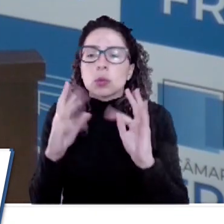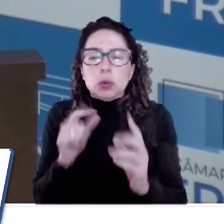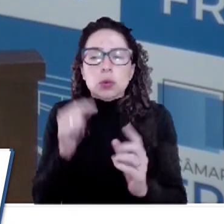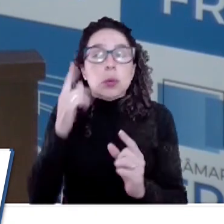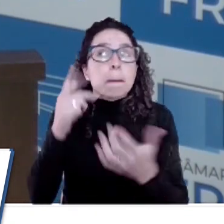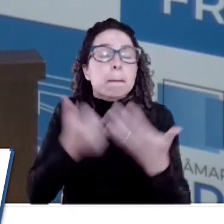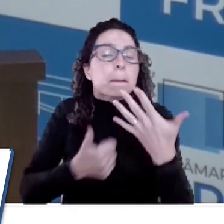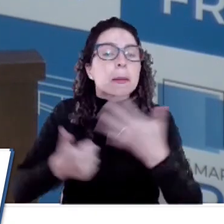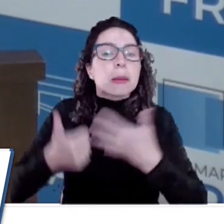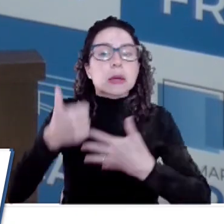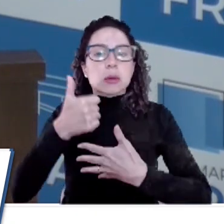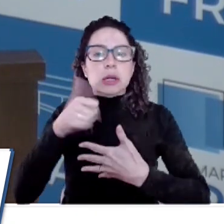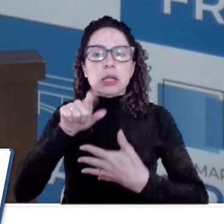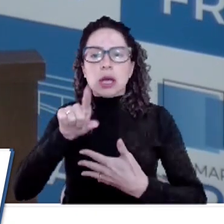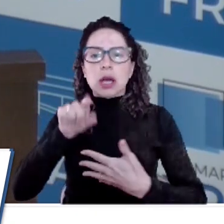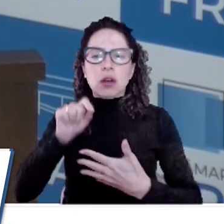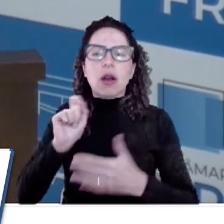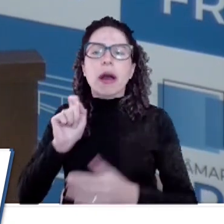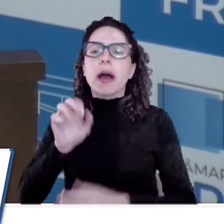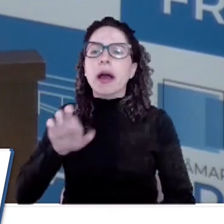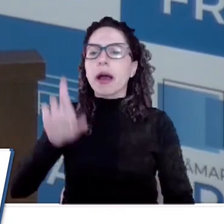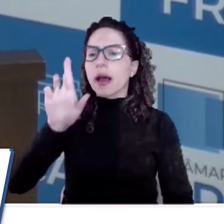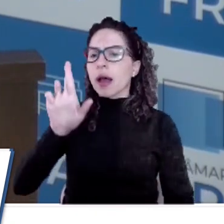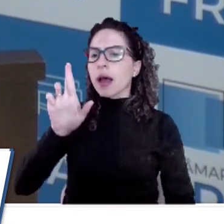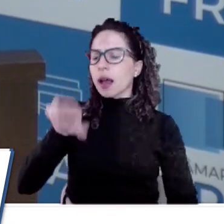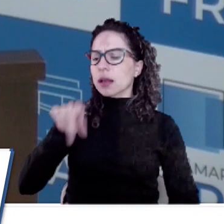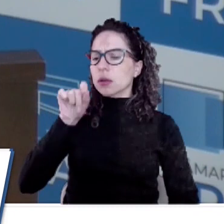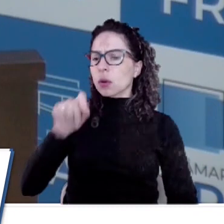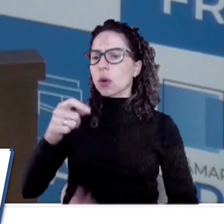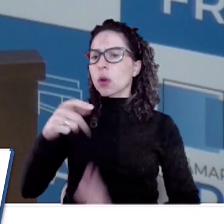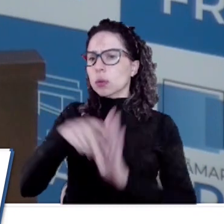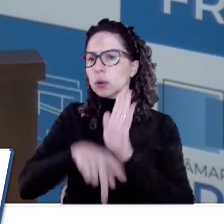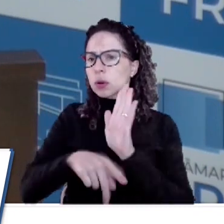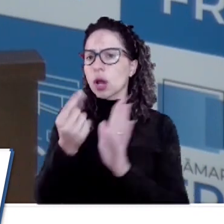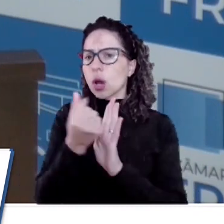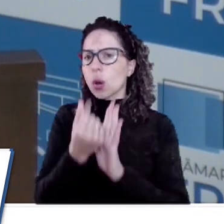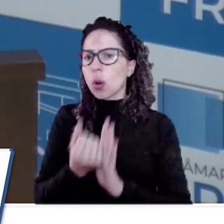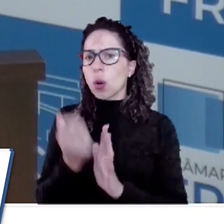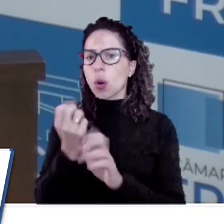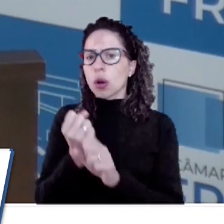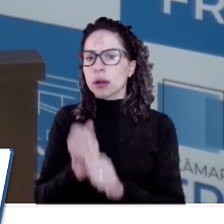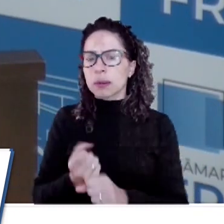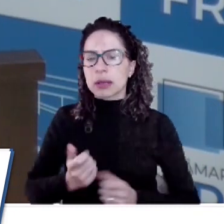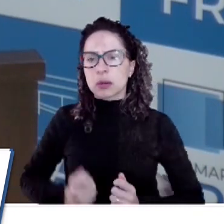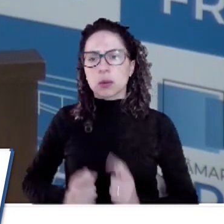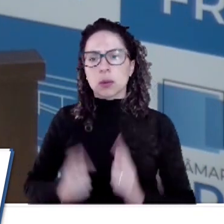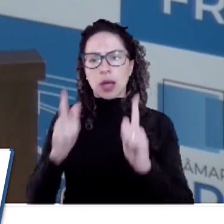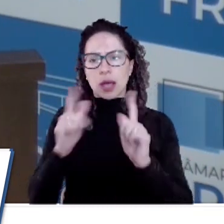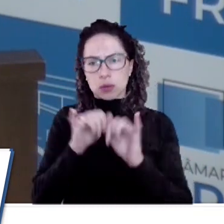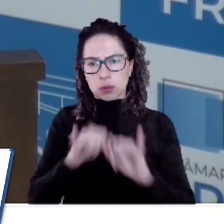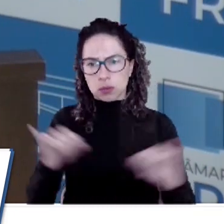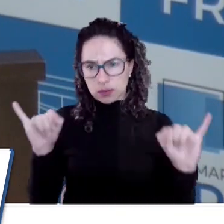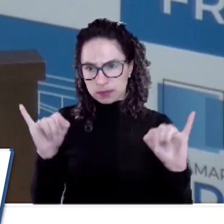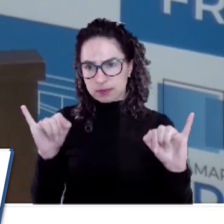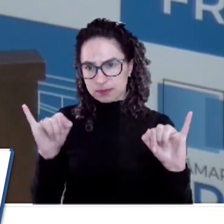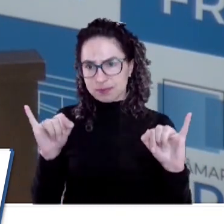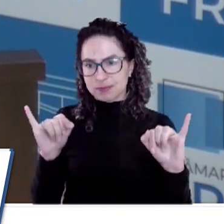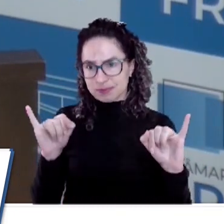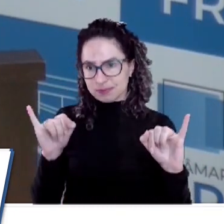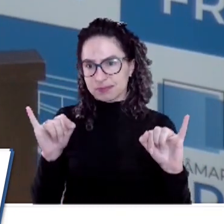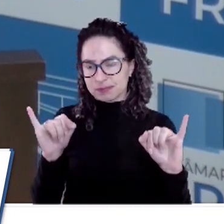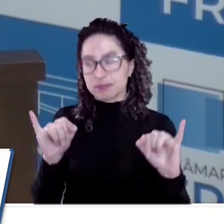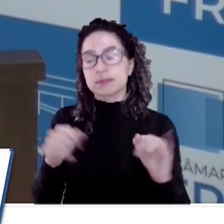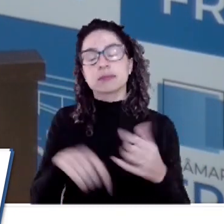as escolhas quem que montou esse projeto orçamentário com publicidades e cinco